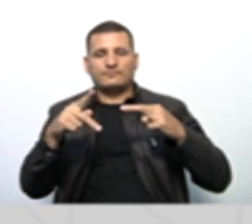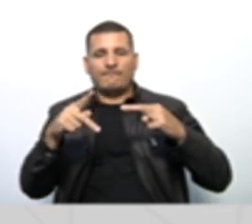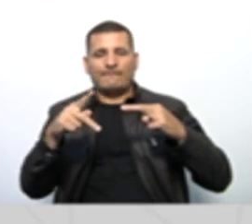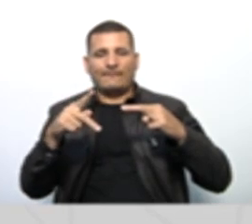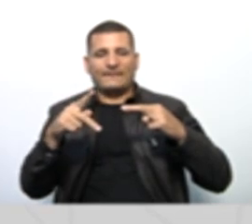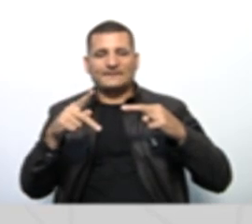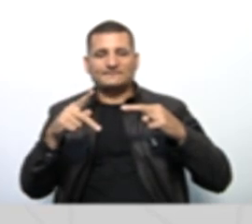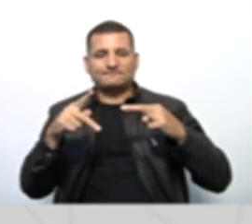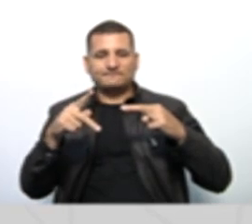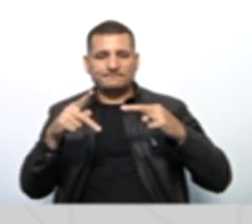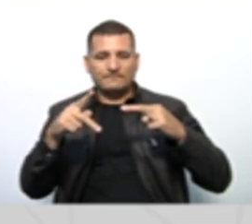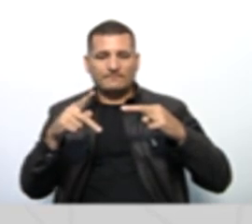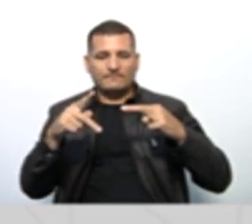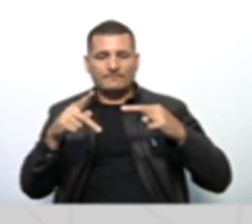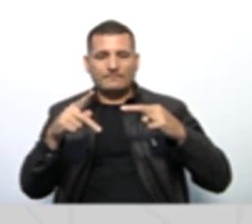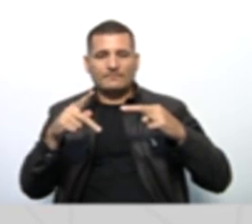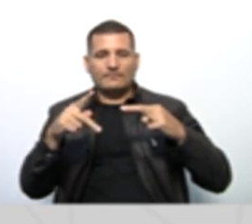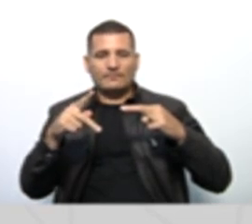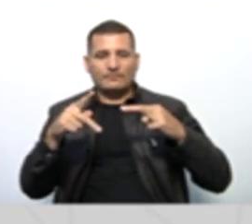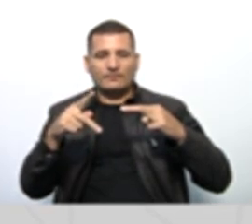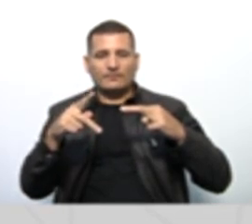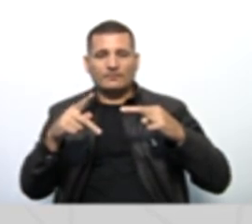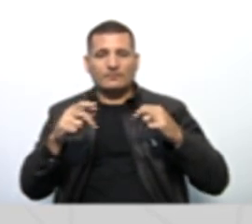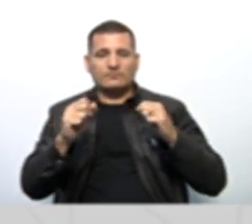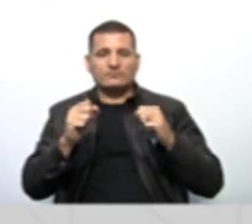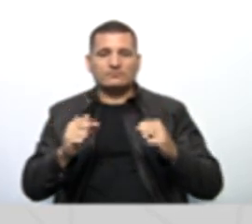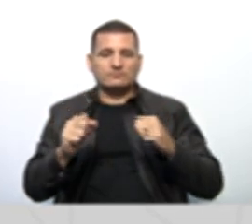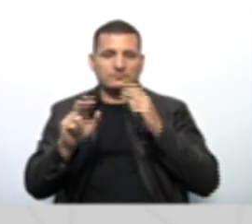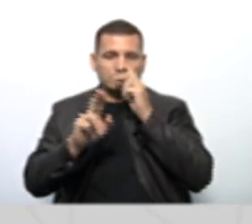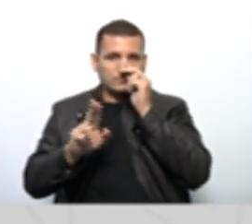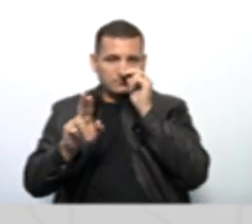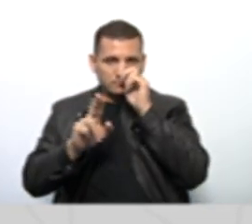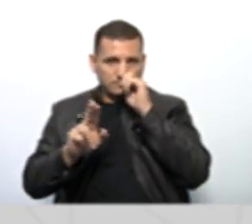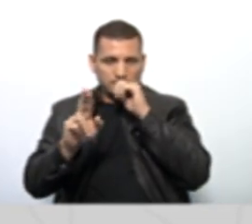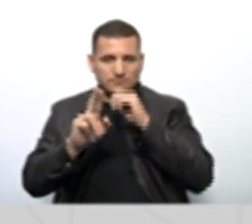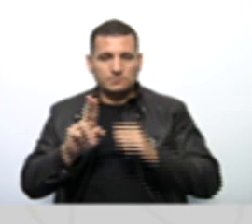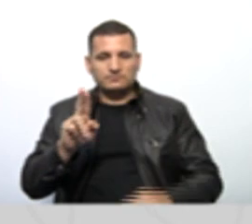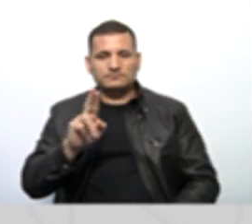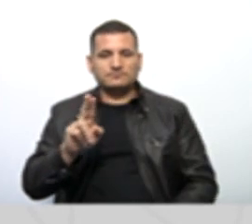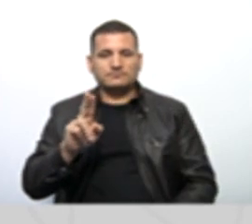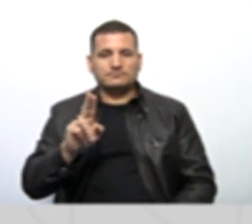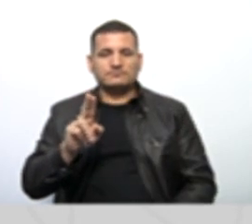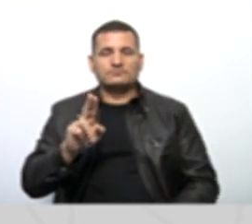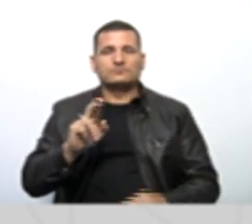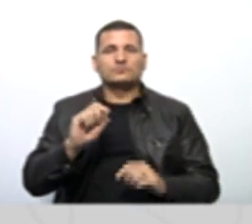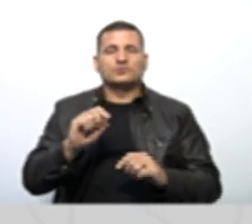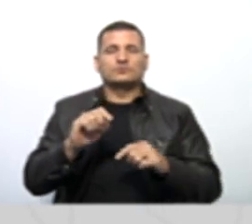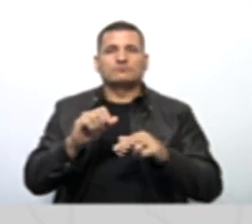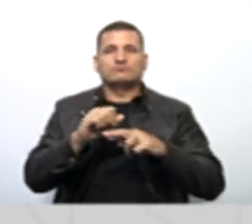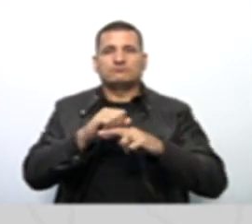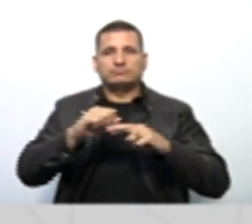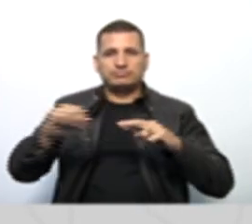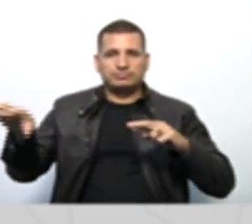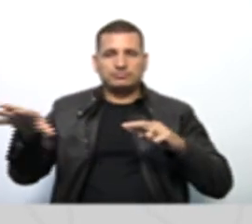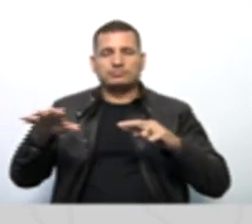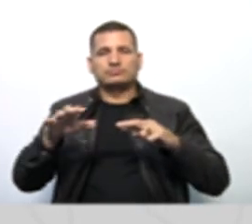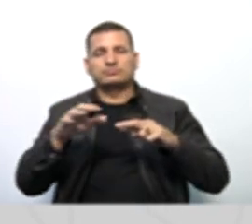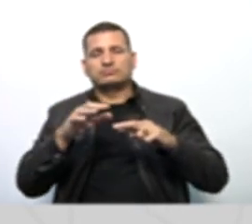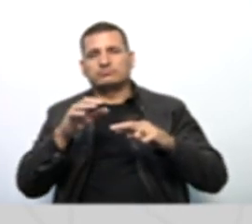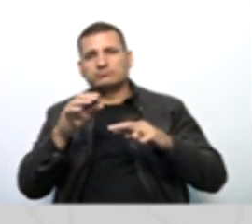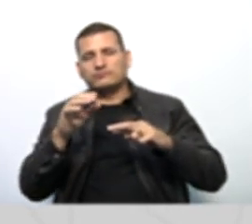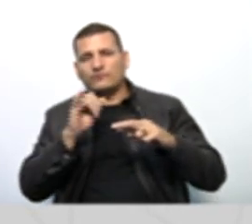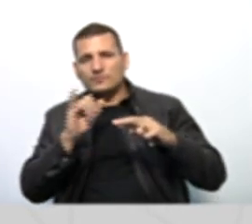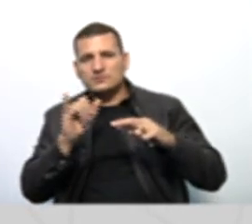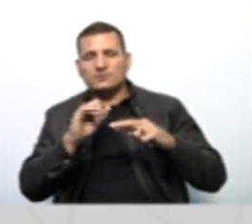em blindagem o qual pode ser utilizado para transmissão tanto de dados como the woz que é